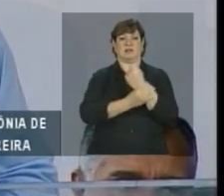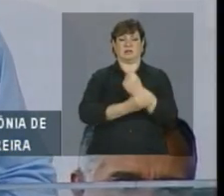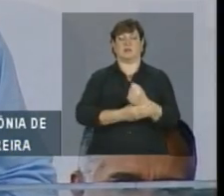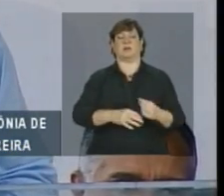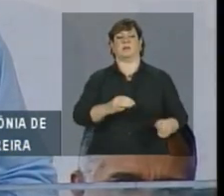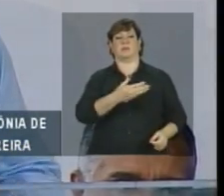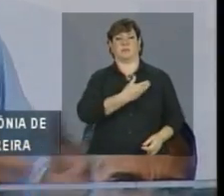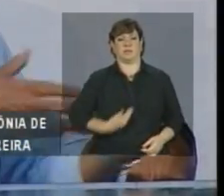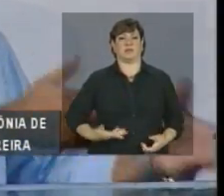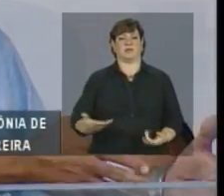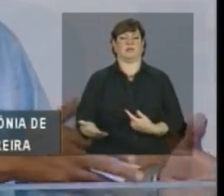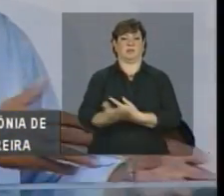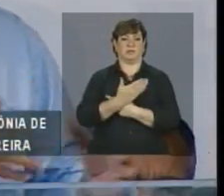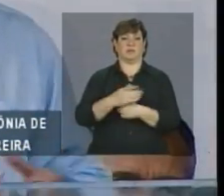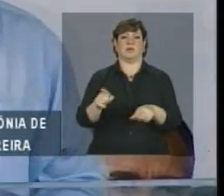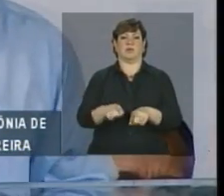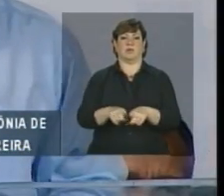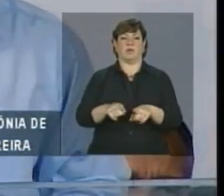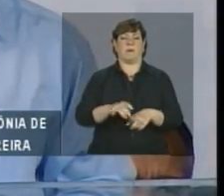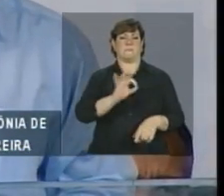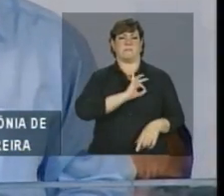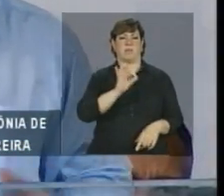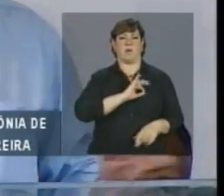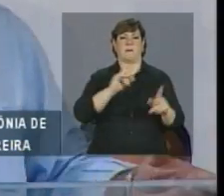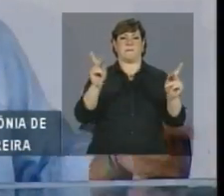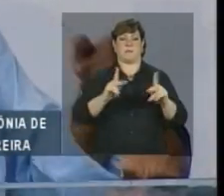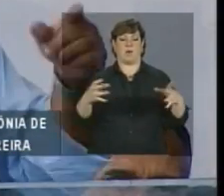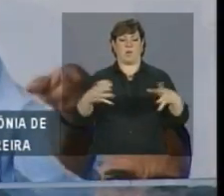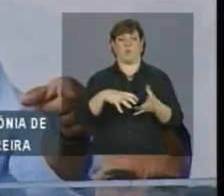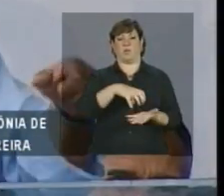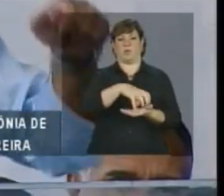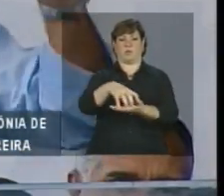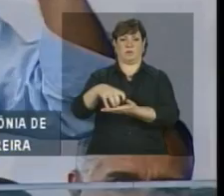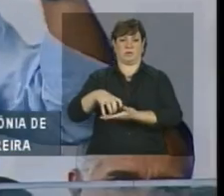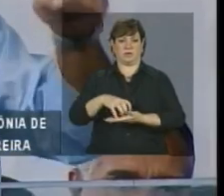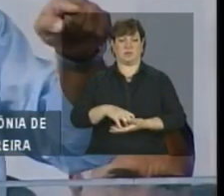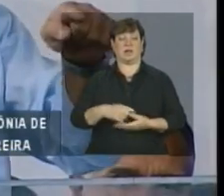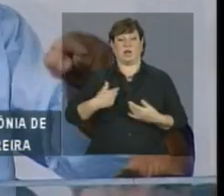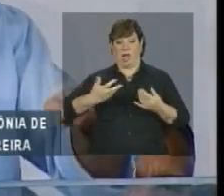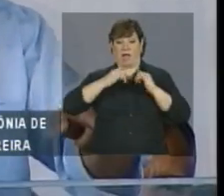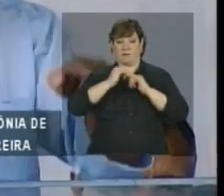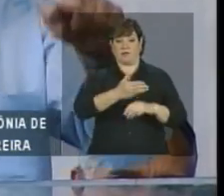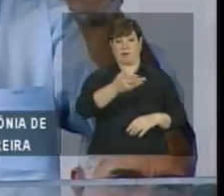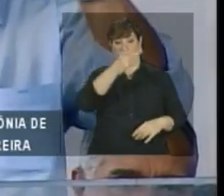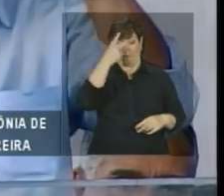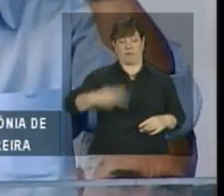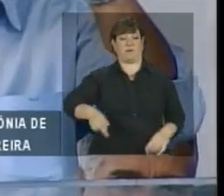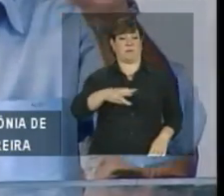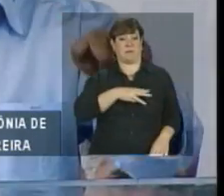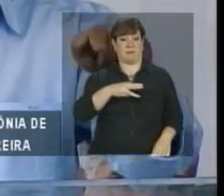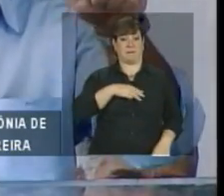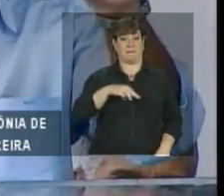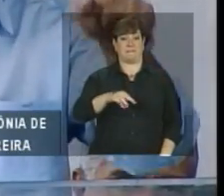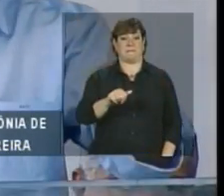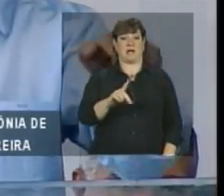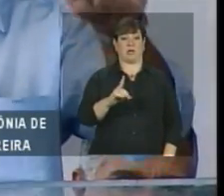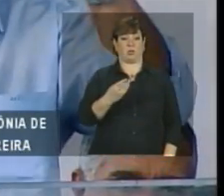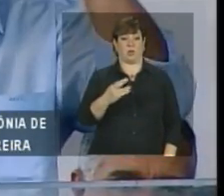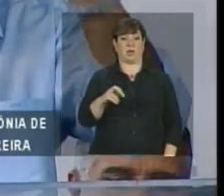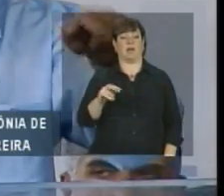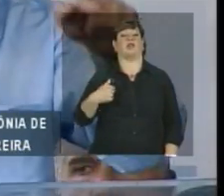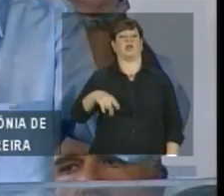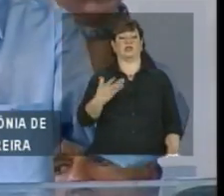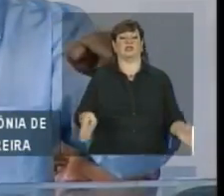Pública nos apoiando, unidades de polícia pacificadora, que, aliás, eu quero anunciar ao povo de Madureira que nós vamos chegar aqui a